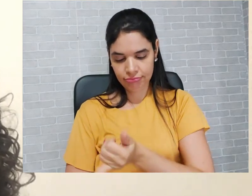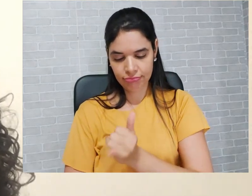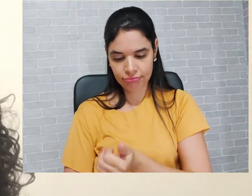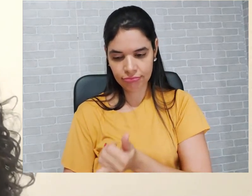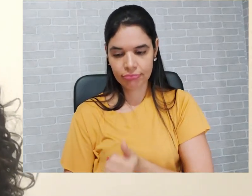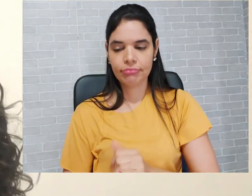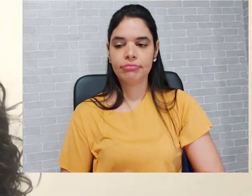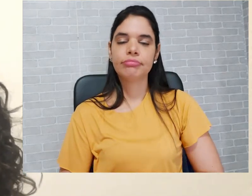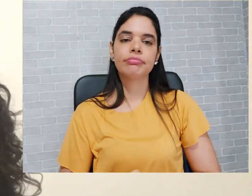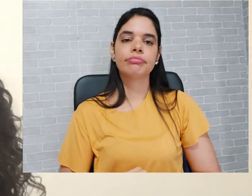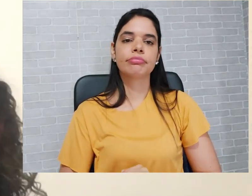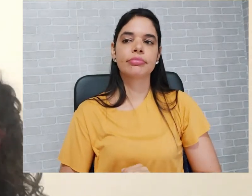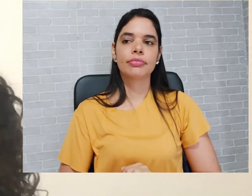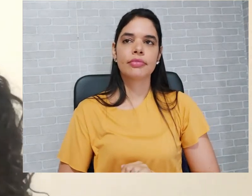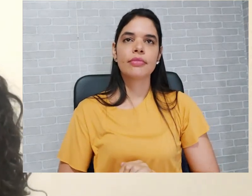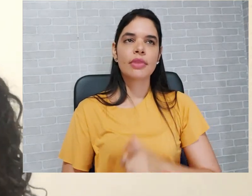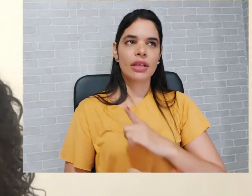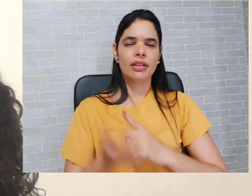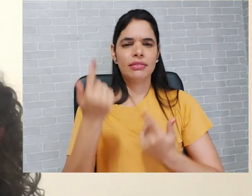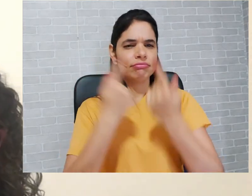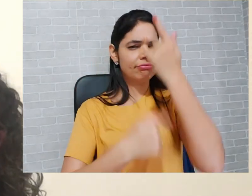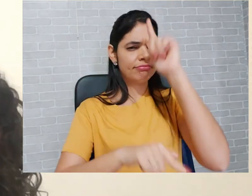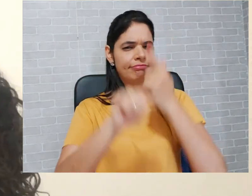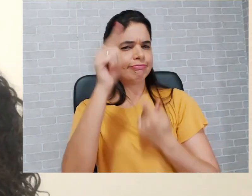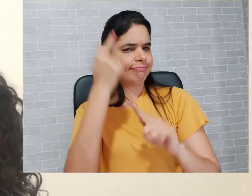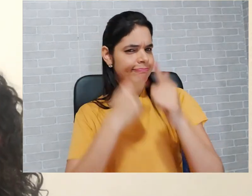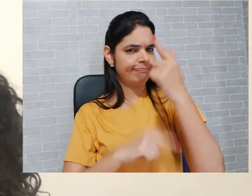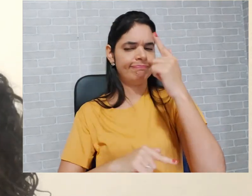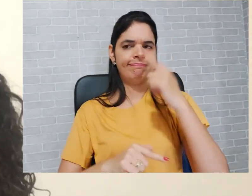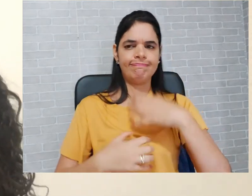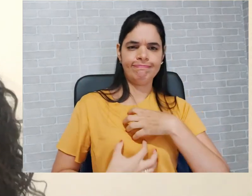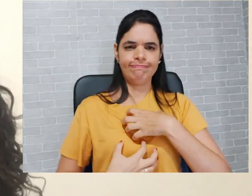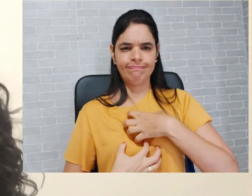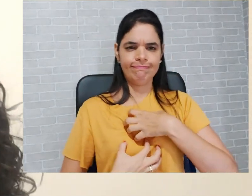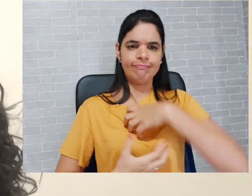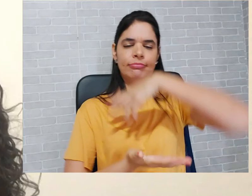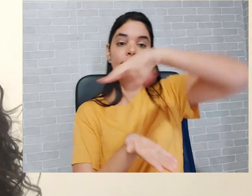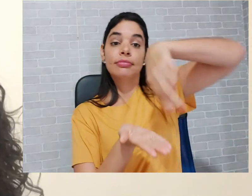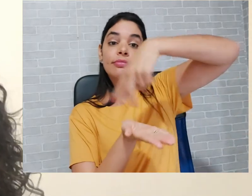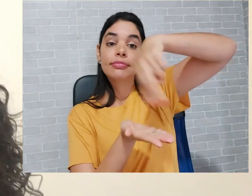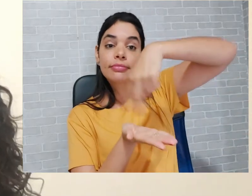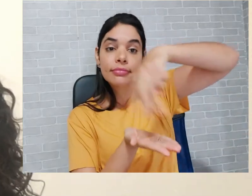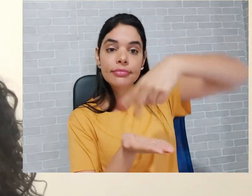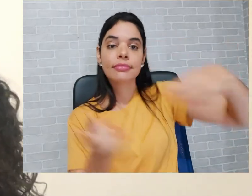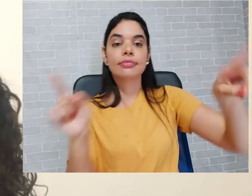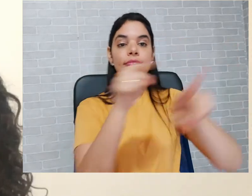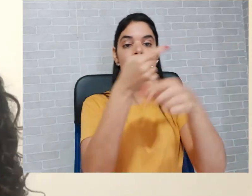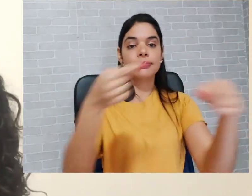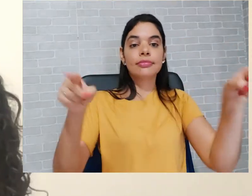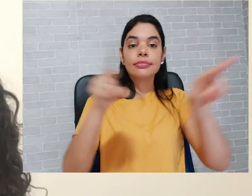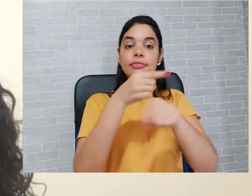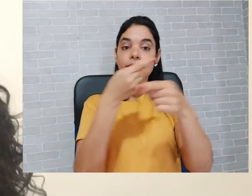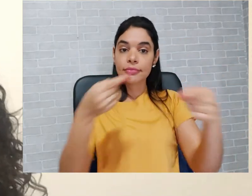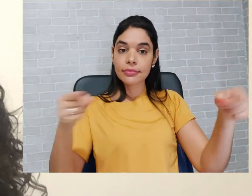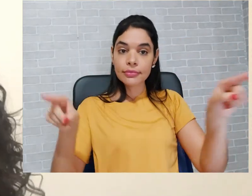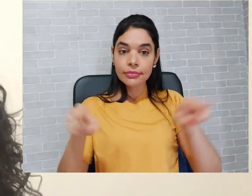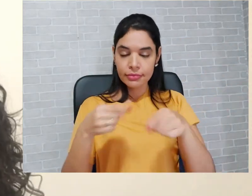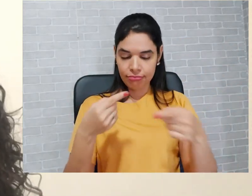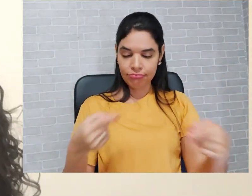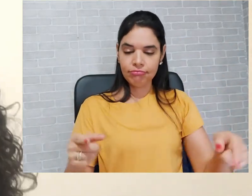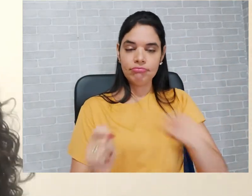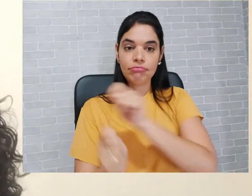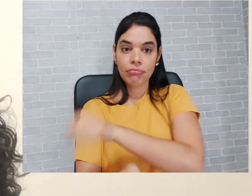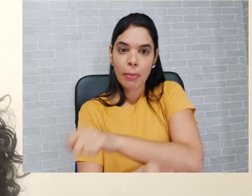narrativas ornadas por gestos, por imitações, por danças, músicas, são regidas